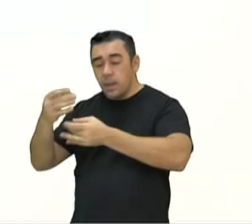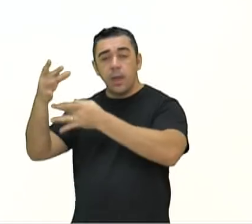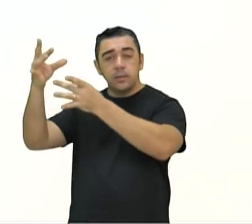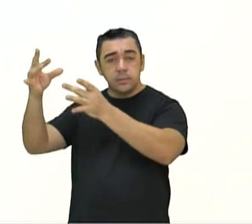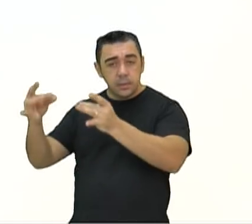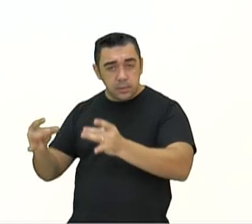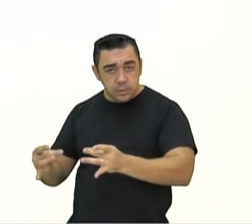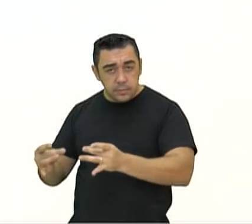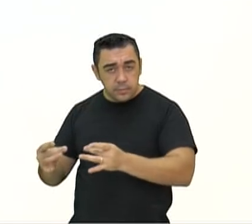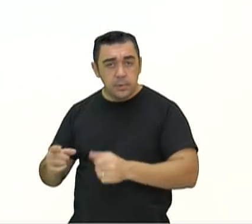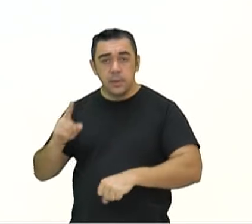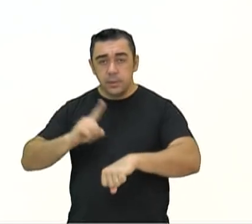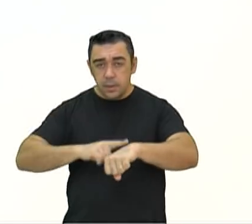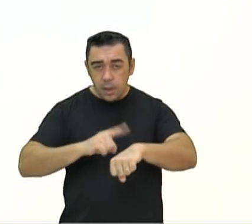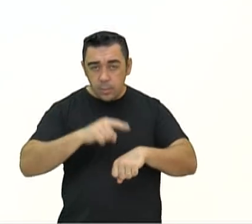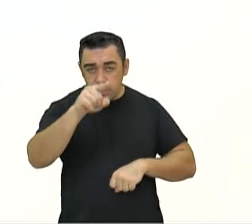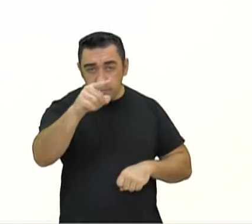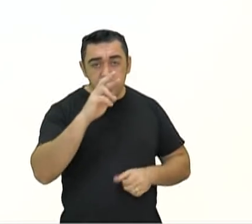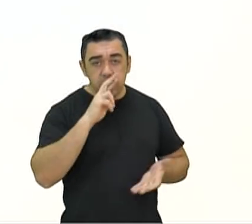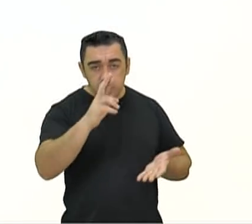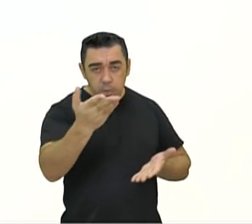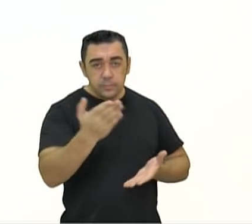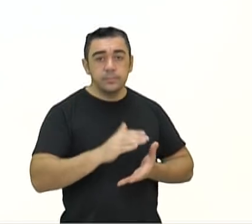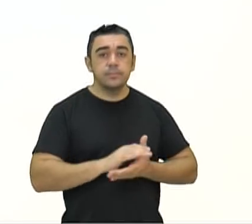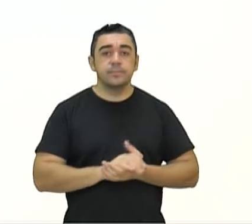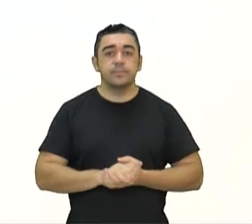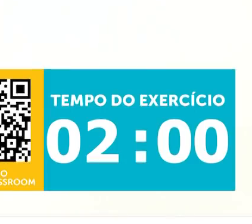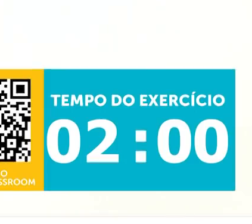descritiva? Um tempo para mais essa questão.